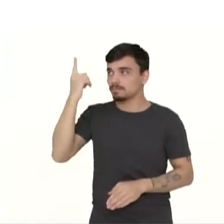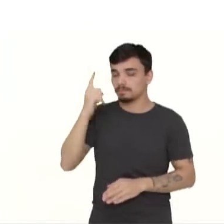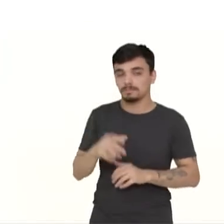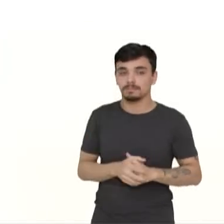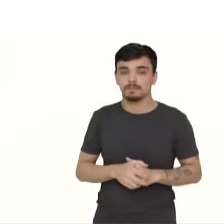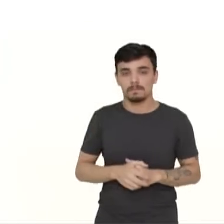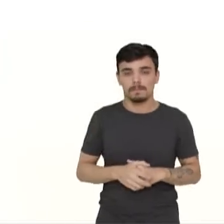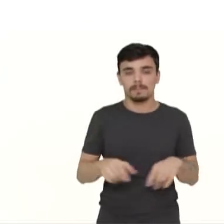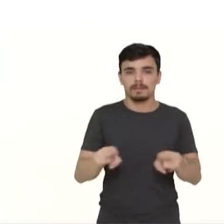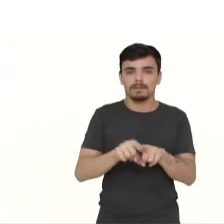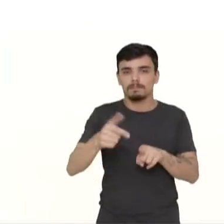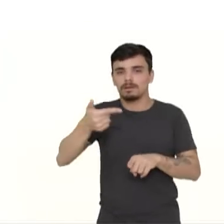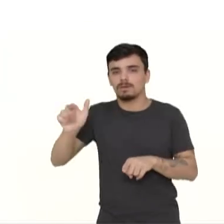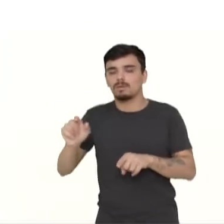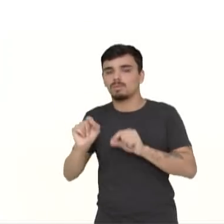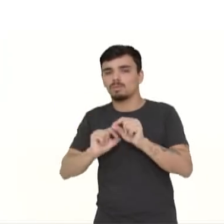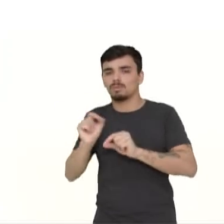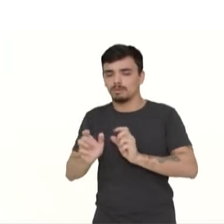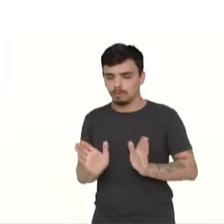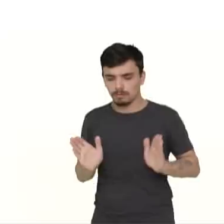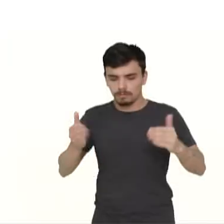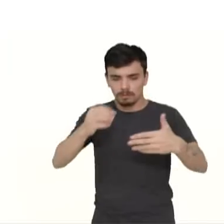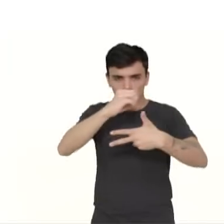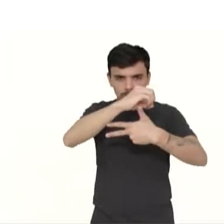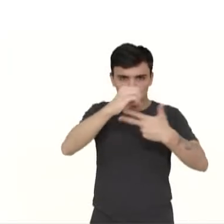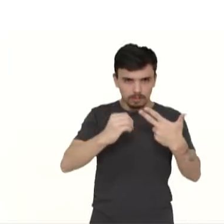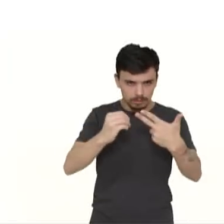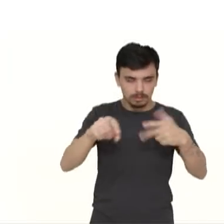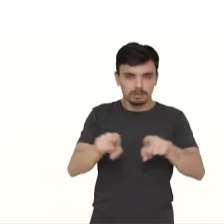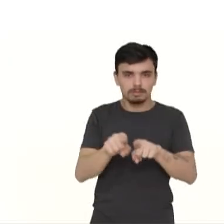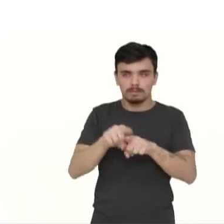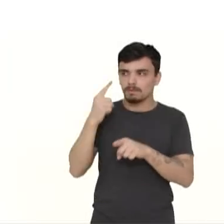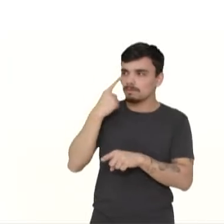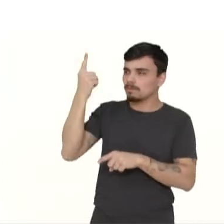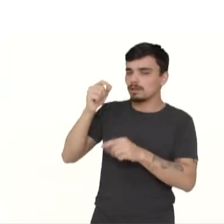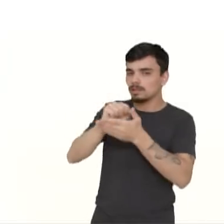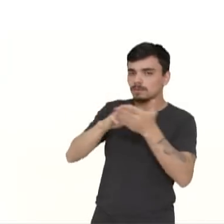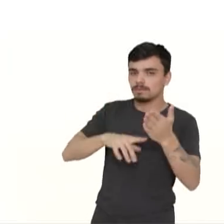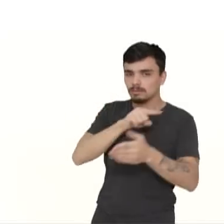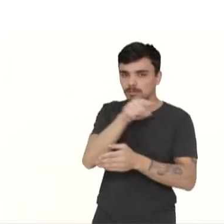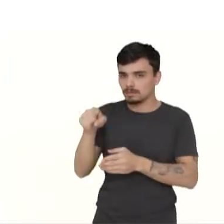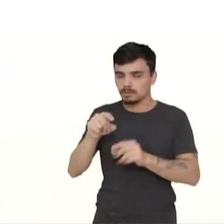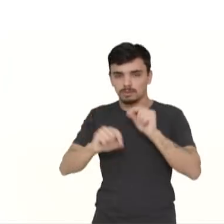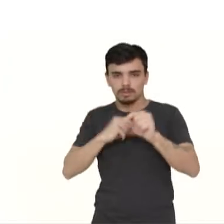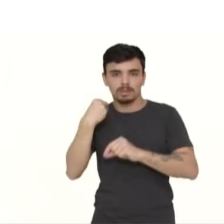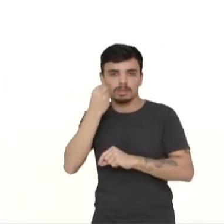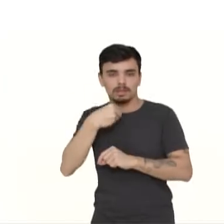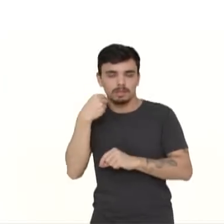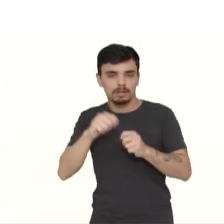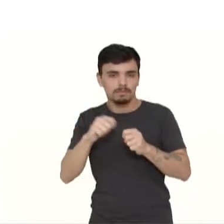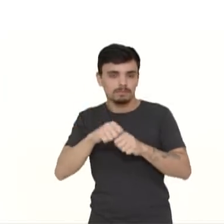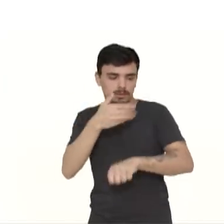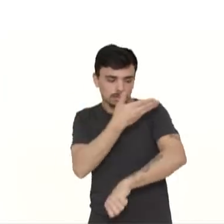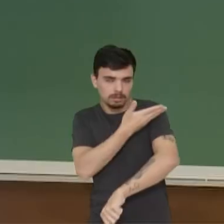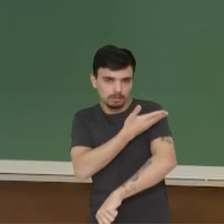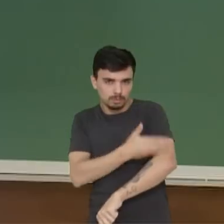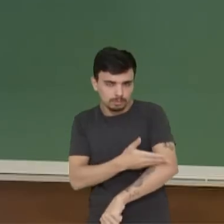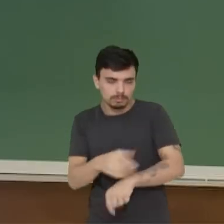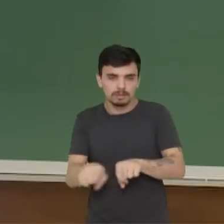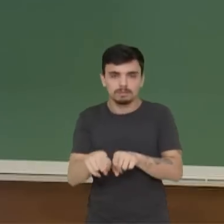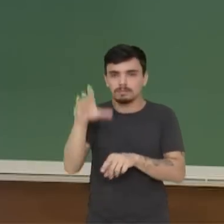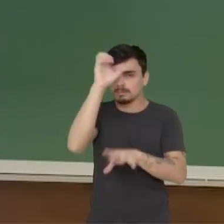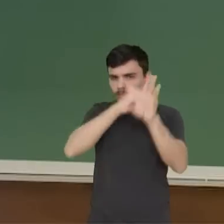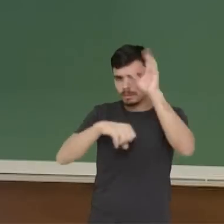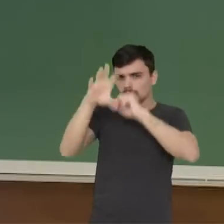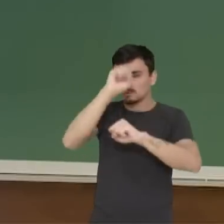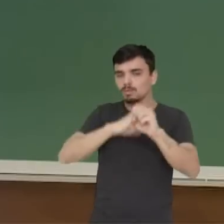nós partimos para o nosso foco no Enem. Vamos ver aqui, então, uma atividade para vocês, né, tentarem já irem se acostumando e aprendendo